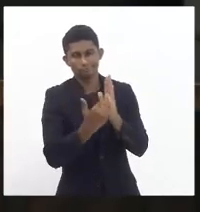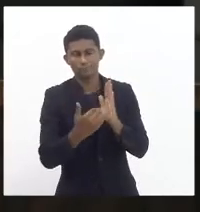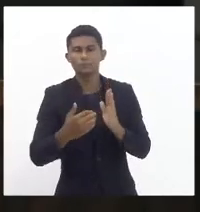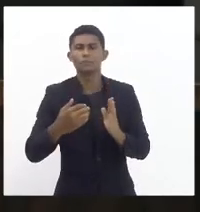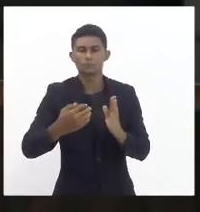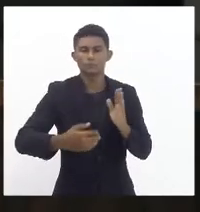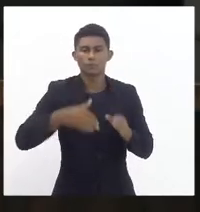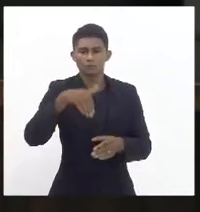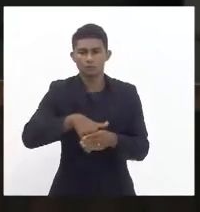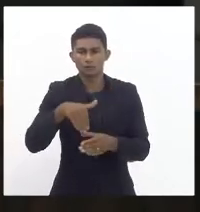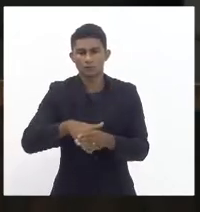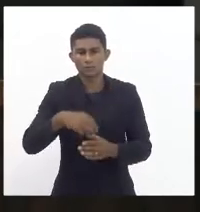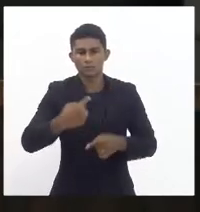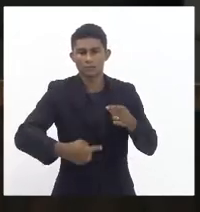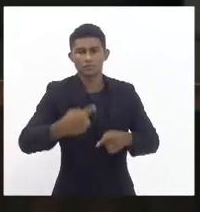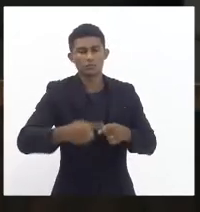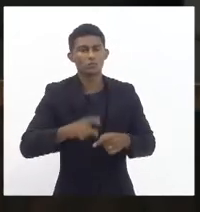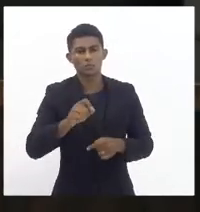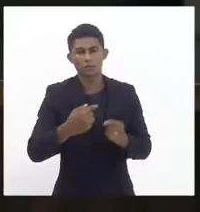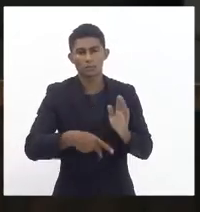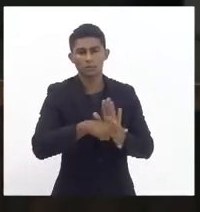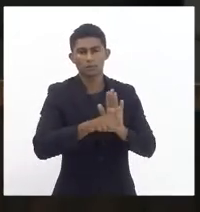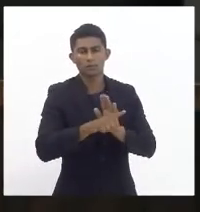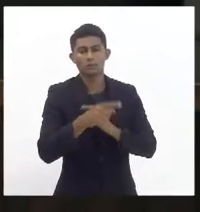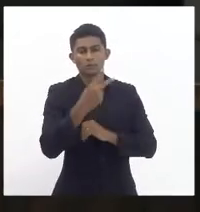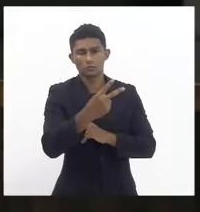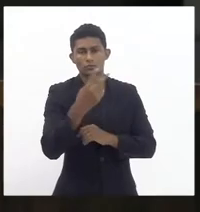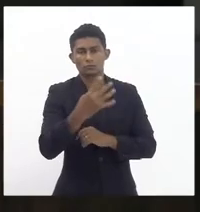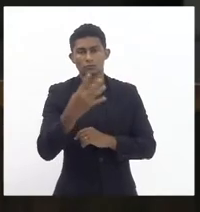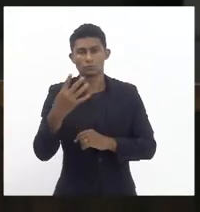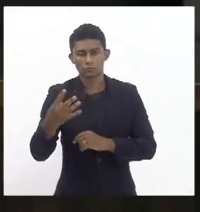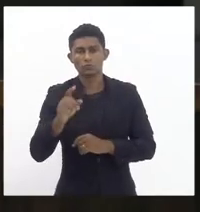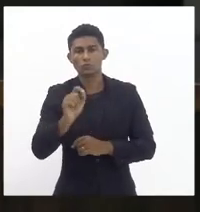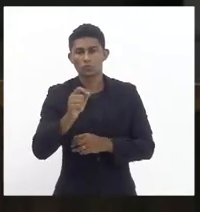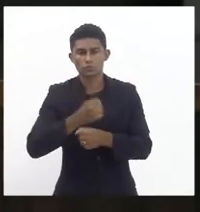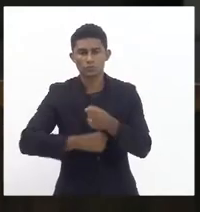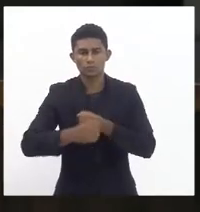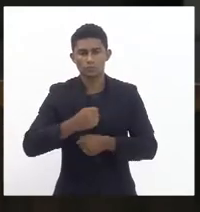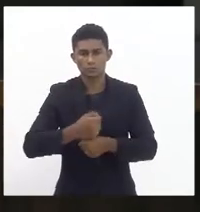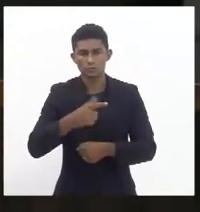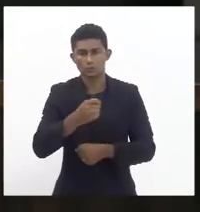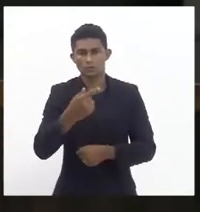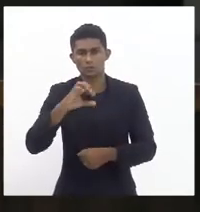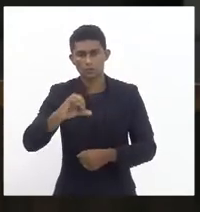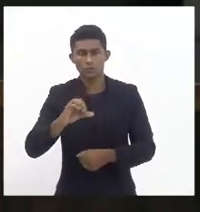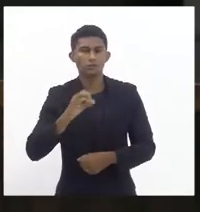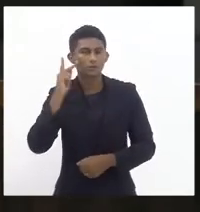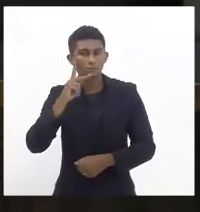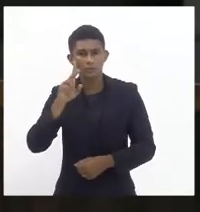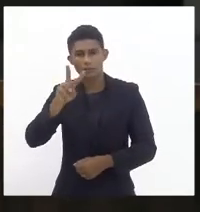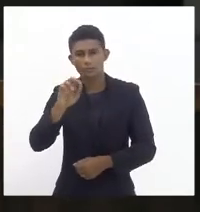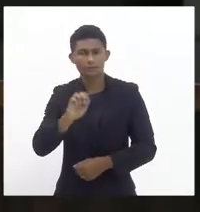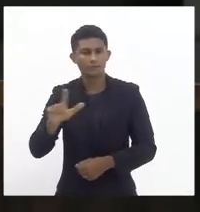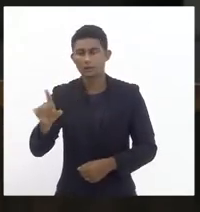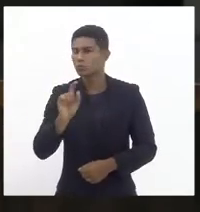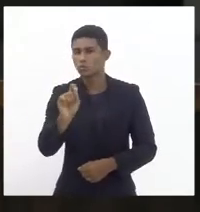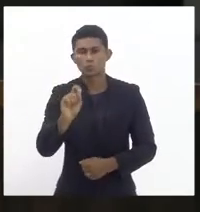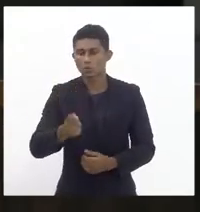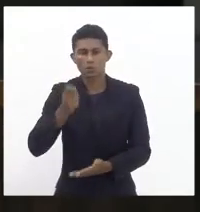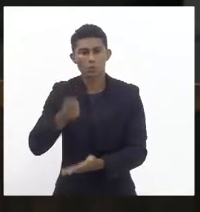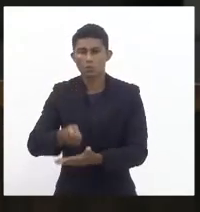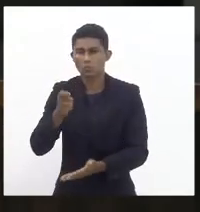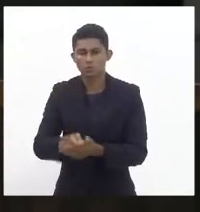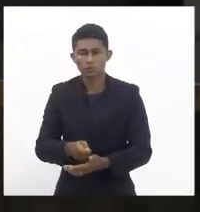votação em primeira discussão projeto de lei 244 19 de autoria do deputado Val Ceasa que dispõe sobre a obrigatoriedade